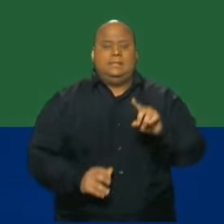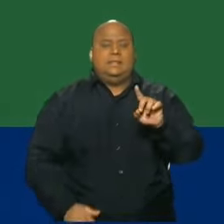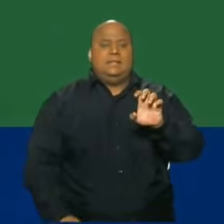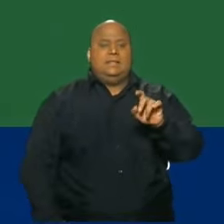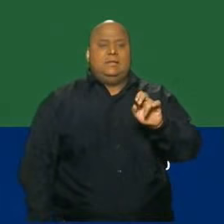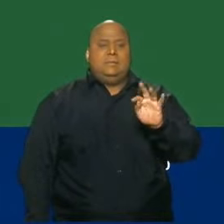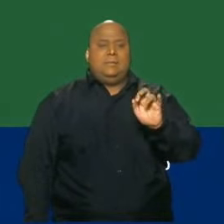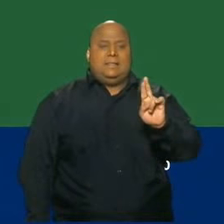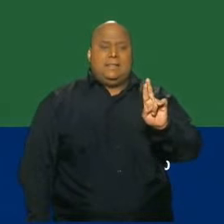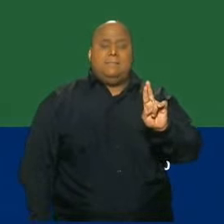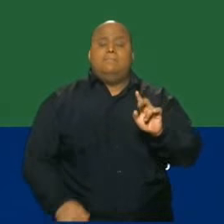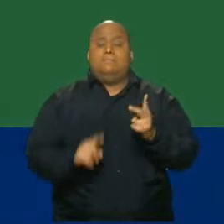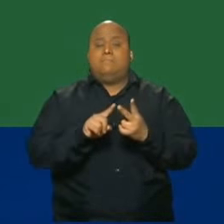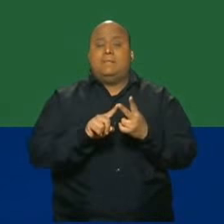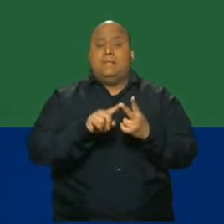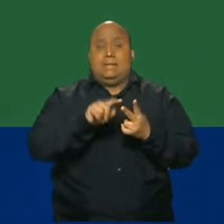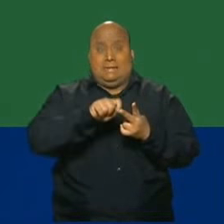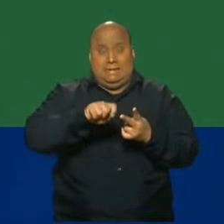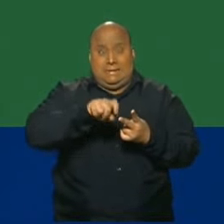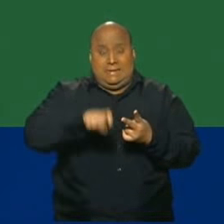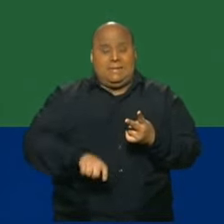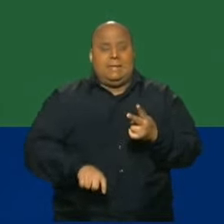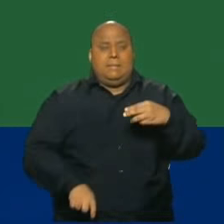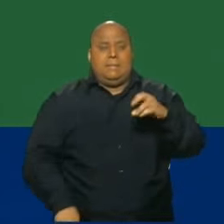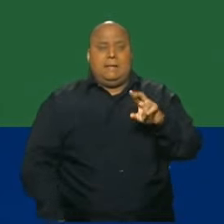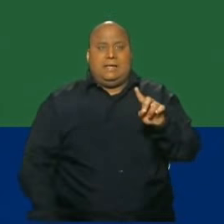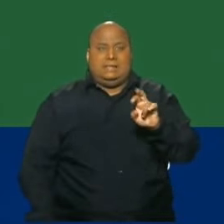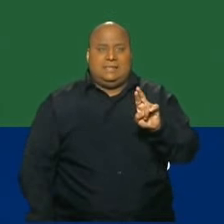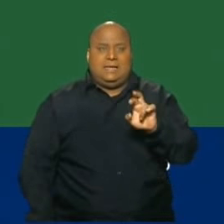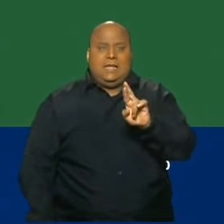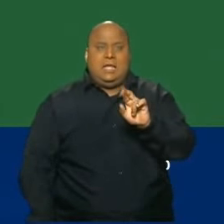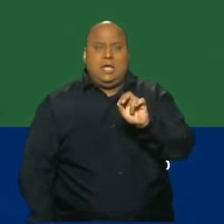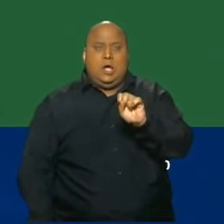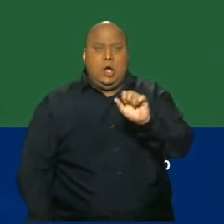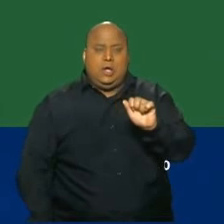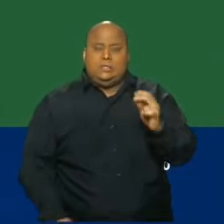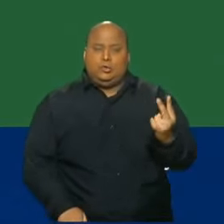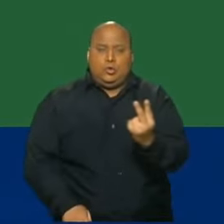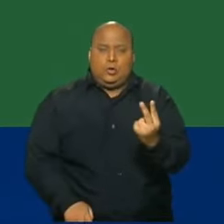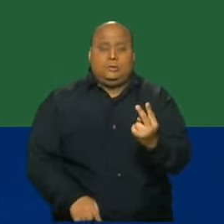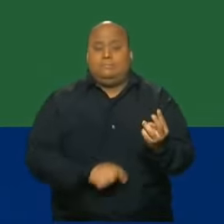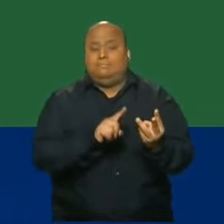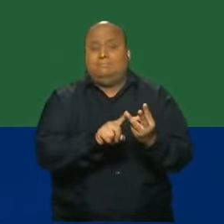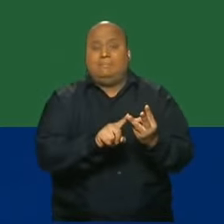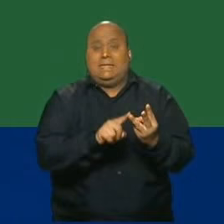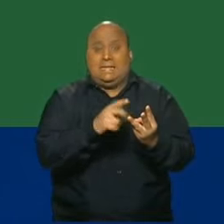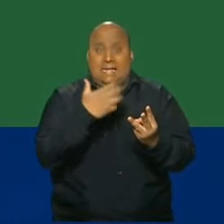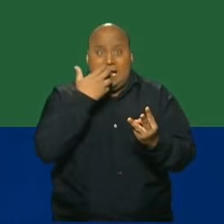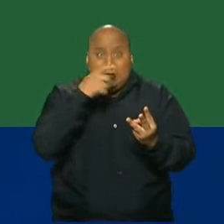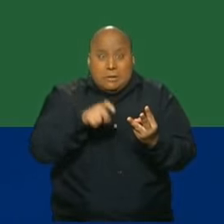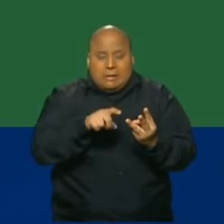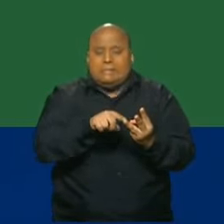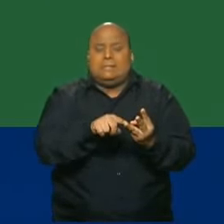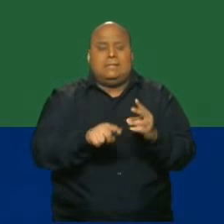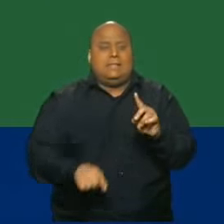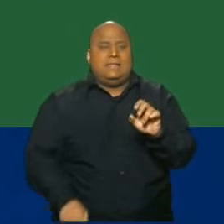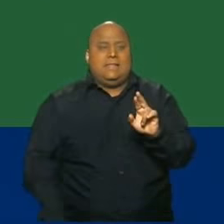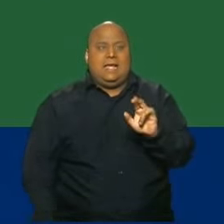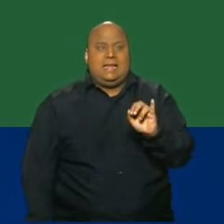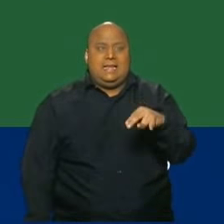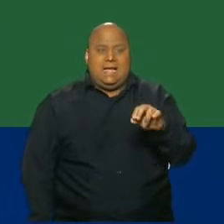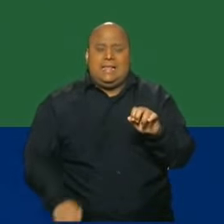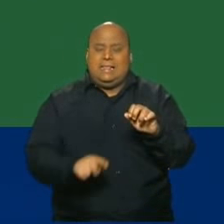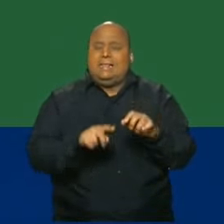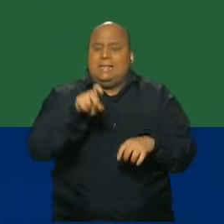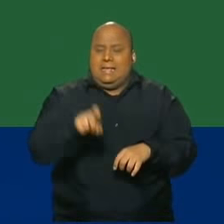Despertar. Autoria Marzelê Marimbondo e Rosa de França. Interpretação Daliana